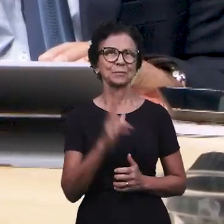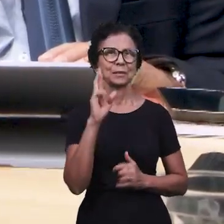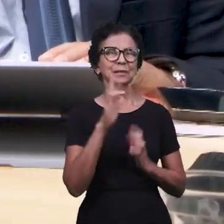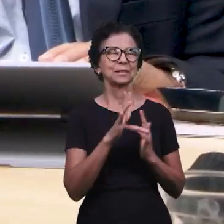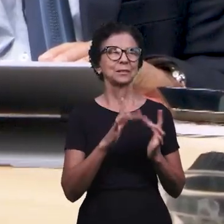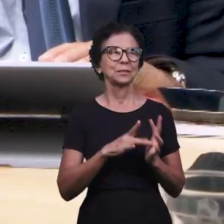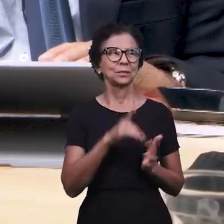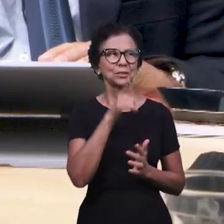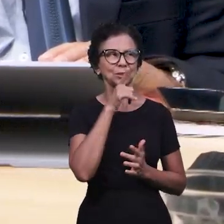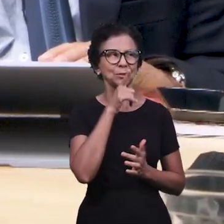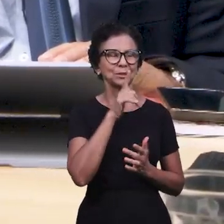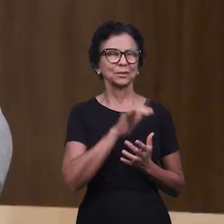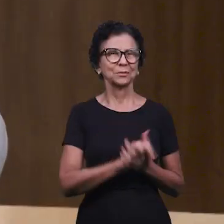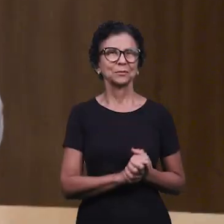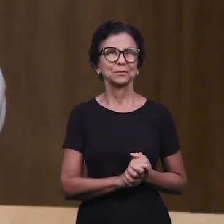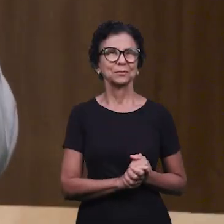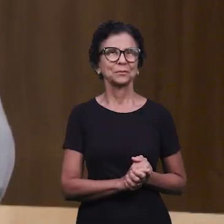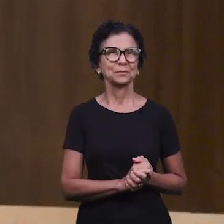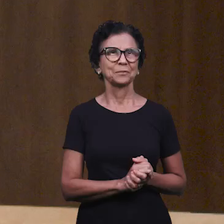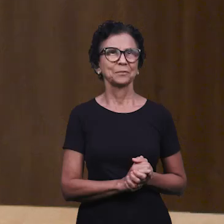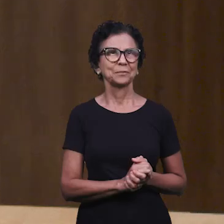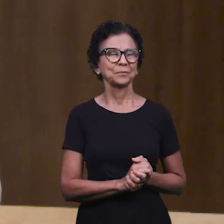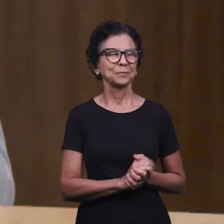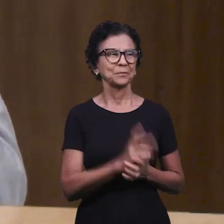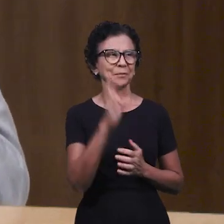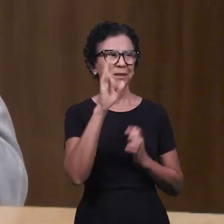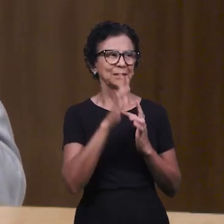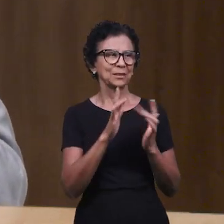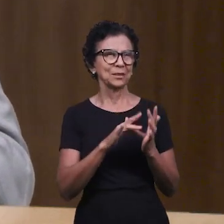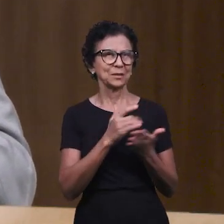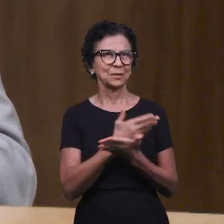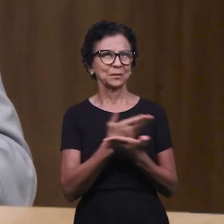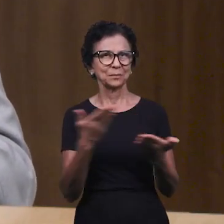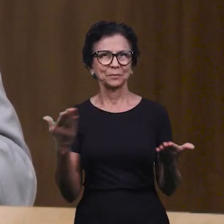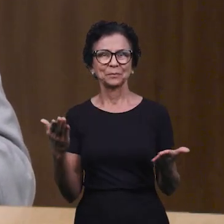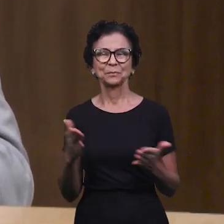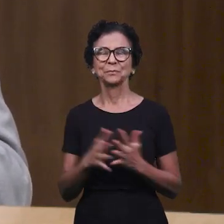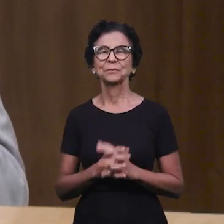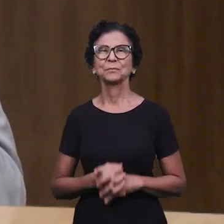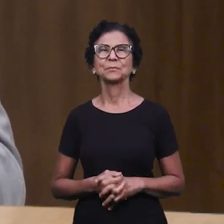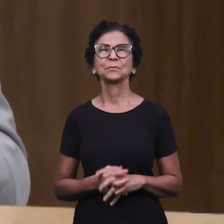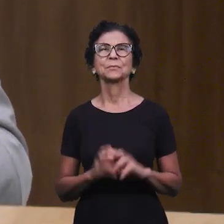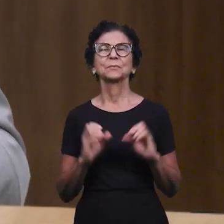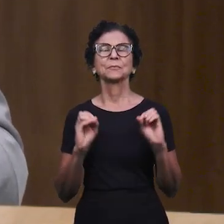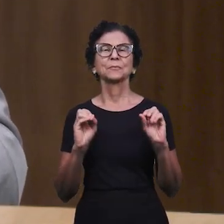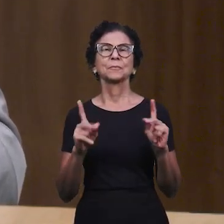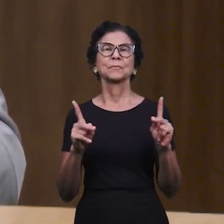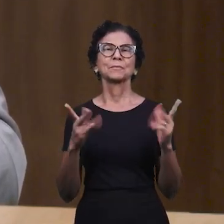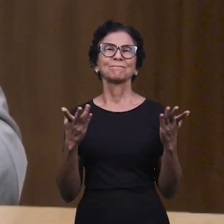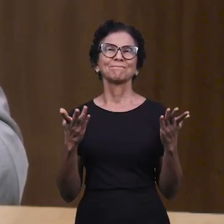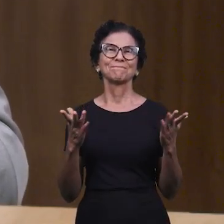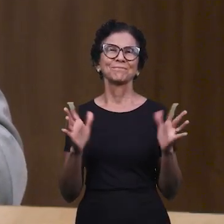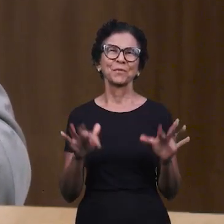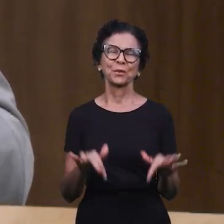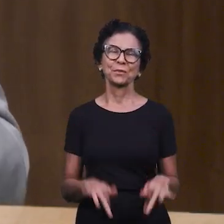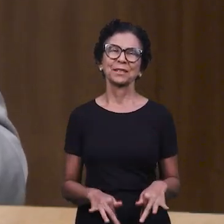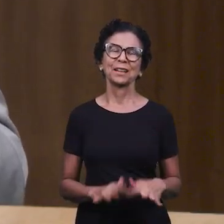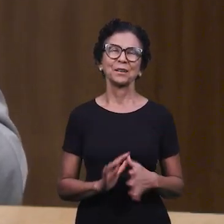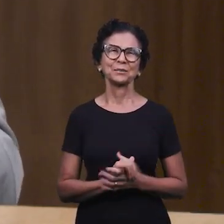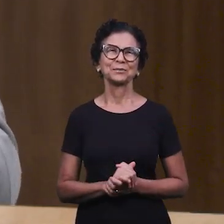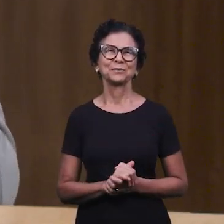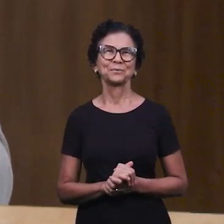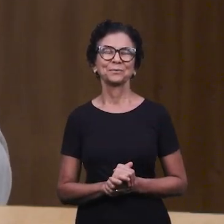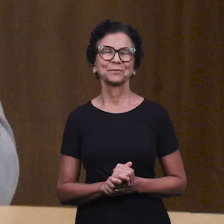Senhor, pastor José. Muito bem. A gente chega então ao final de mais uma edição do programa Conversas Bíblicas, né? Que mais do que